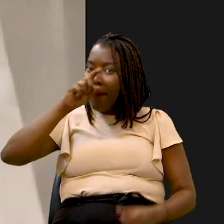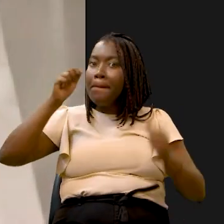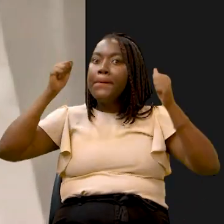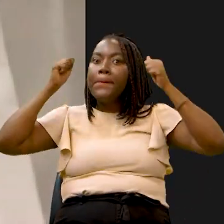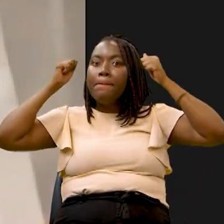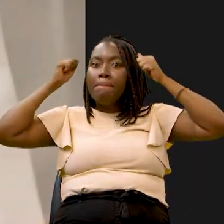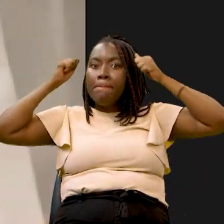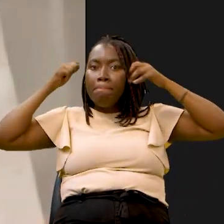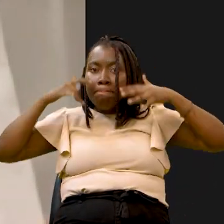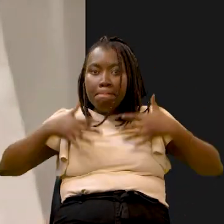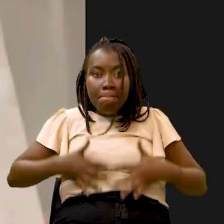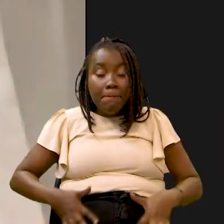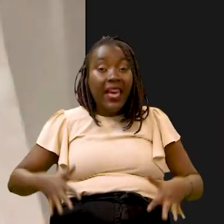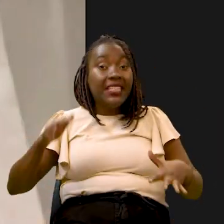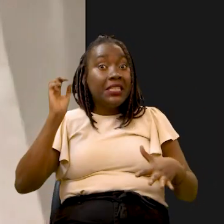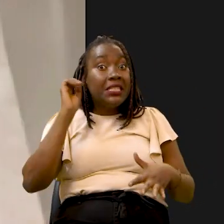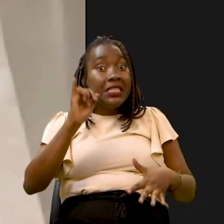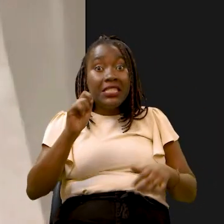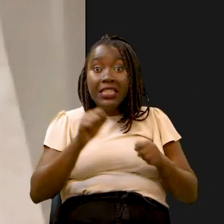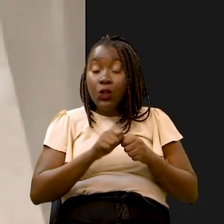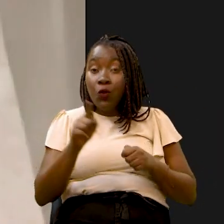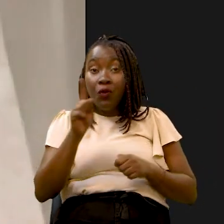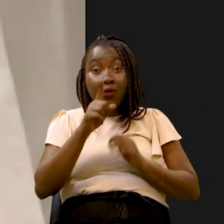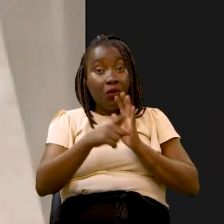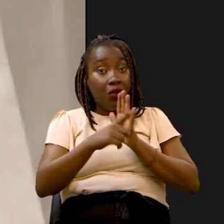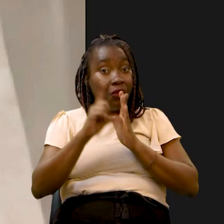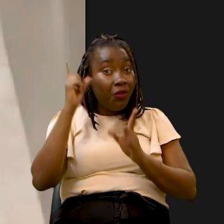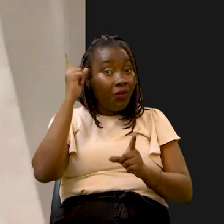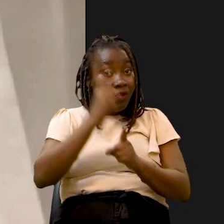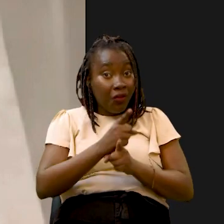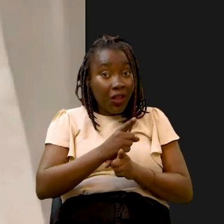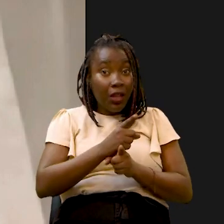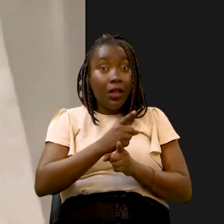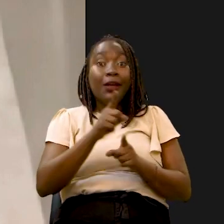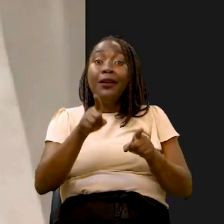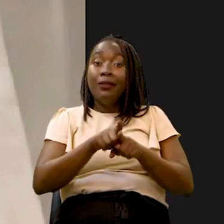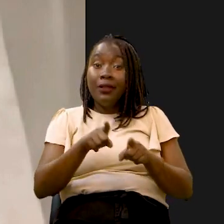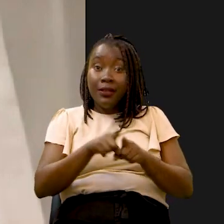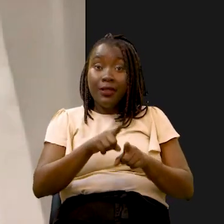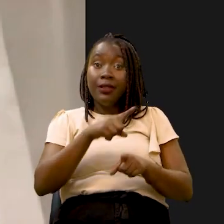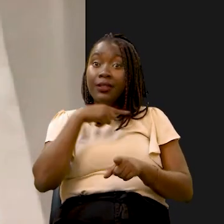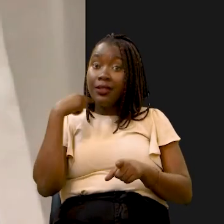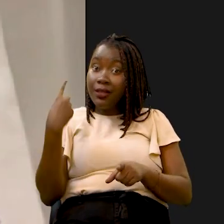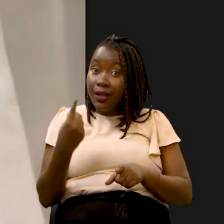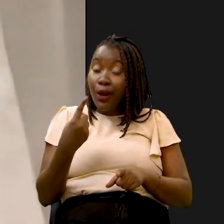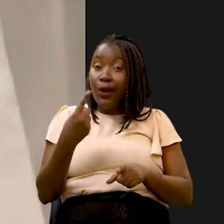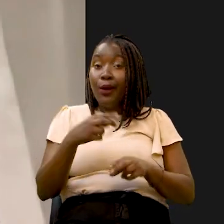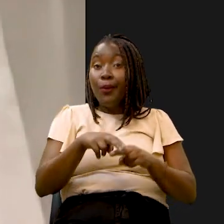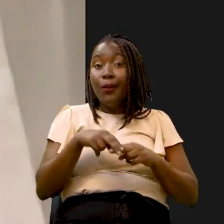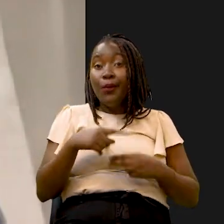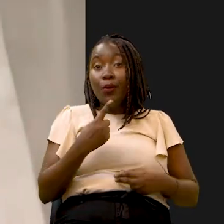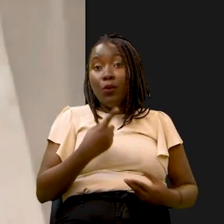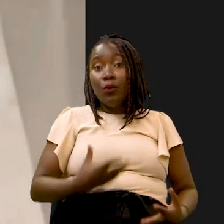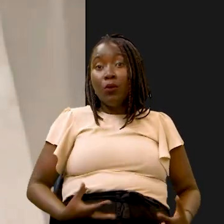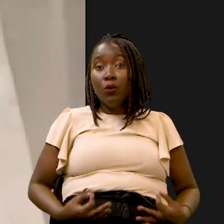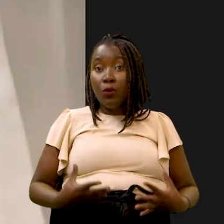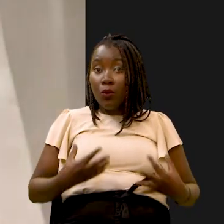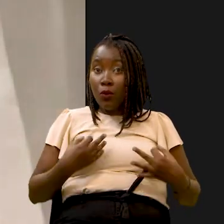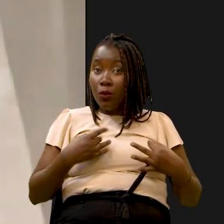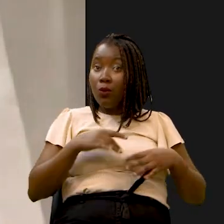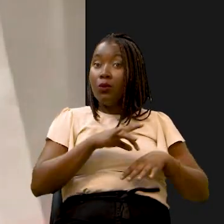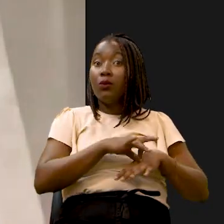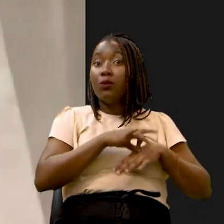risco de metastatização, se não for feito o diagnóstico precoce, e até de morte, né, por